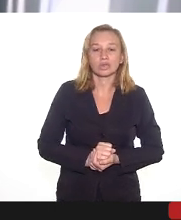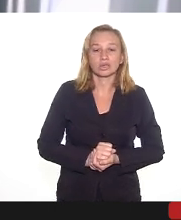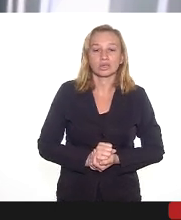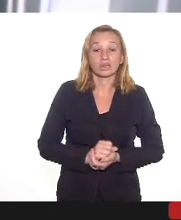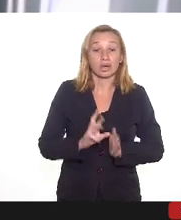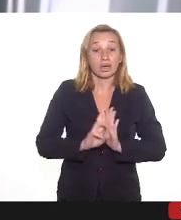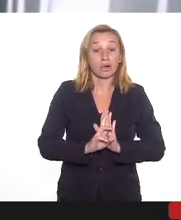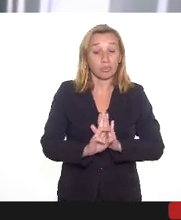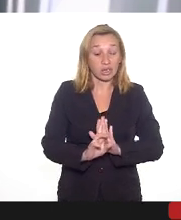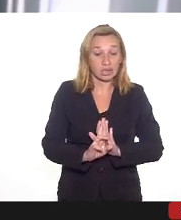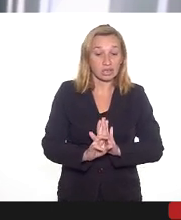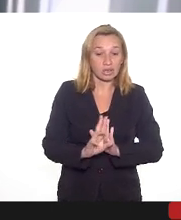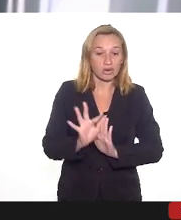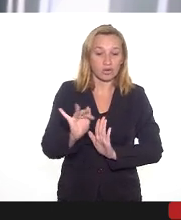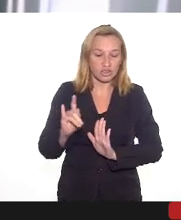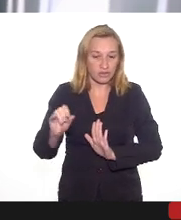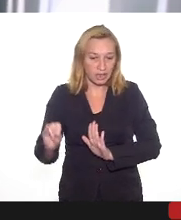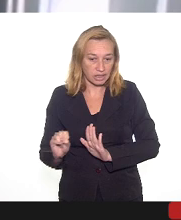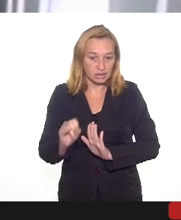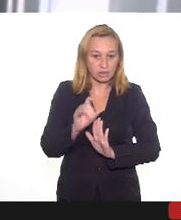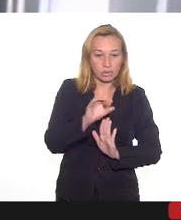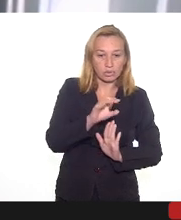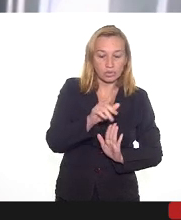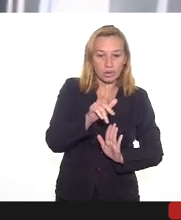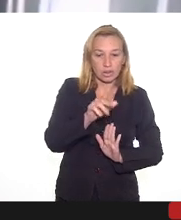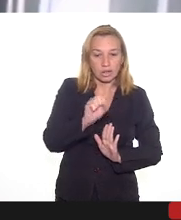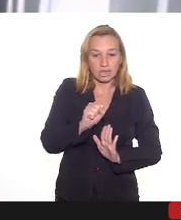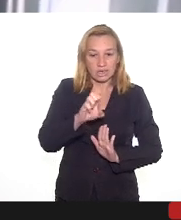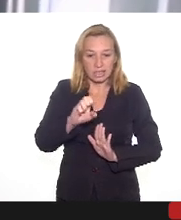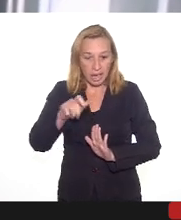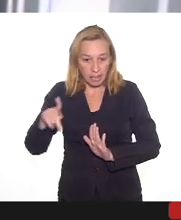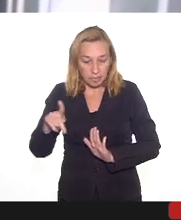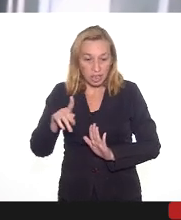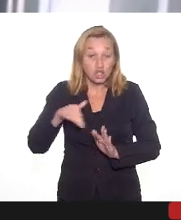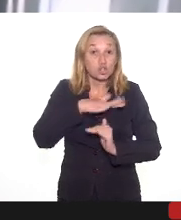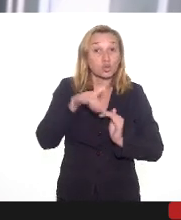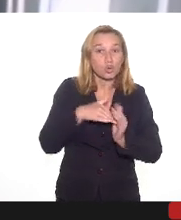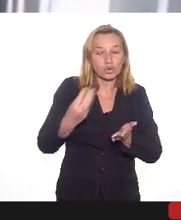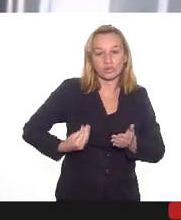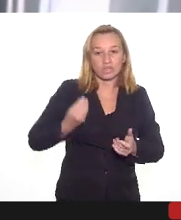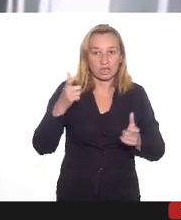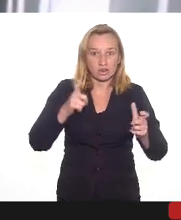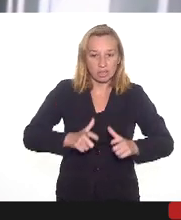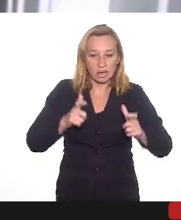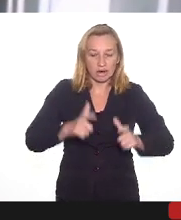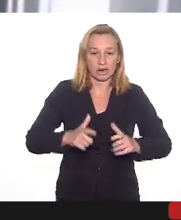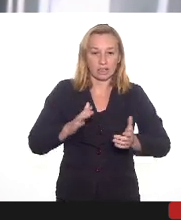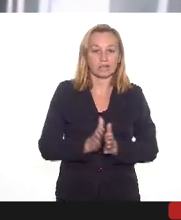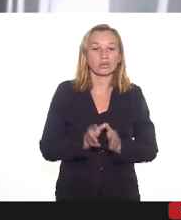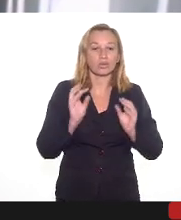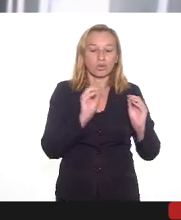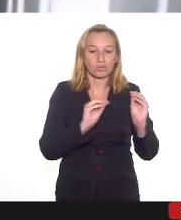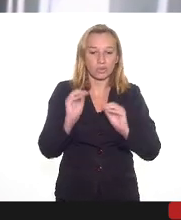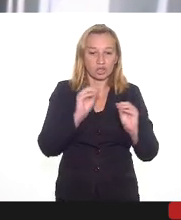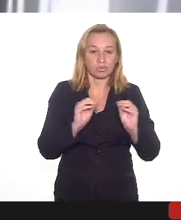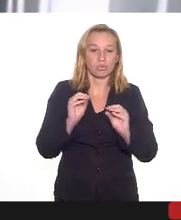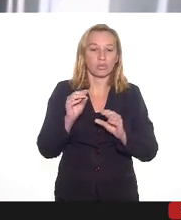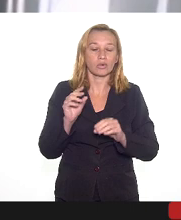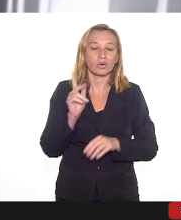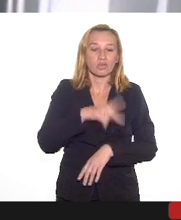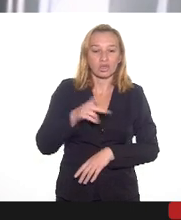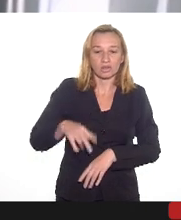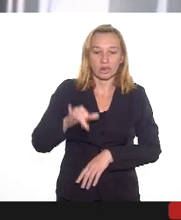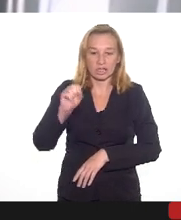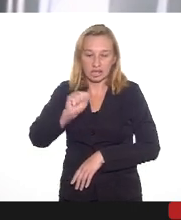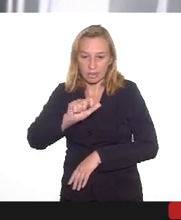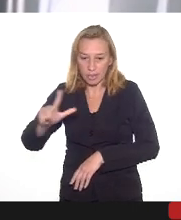não é? Barbosa, representação do FOSPERJ, do CEP, enfim, todas e todos aqui presentes. Um beijo especial para a professora Isabel Costa, minha querida amiga, aqui